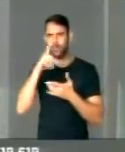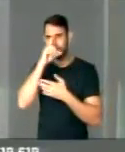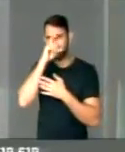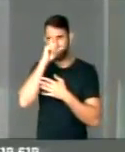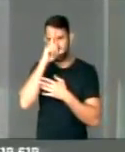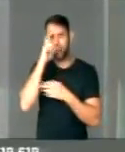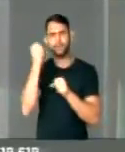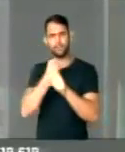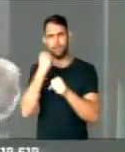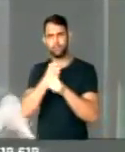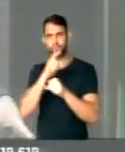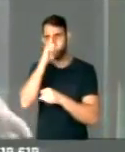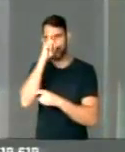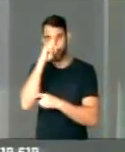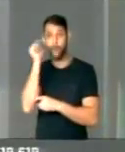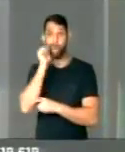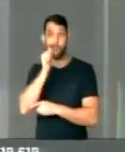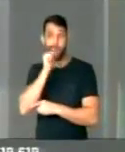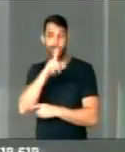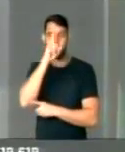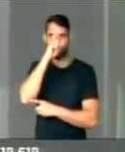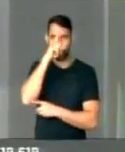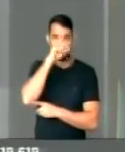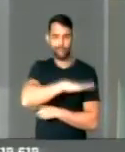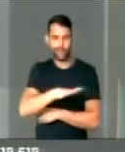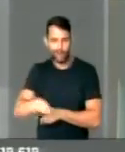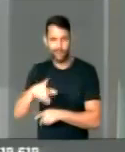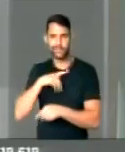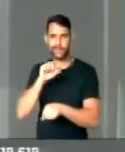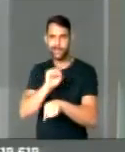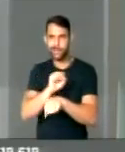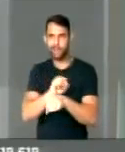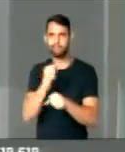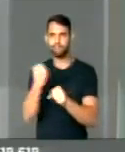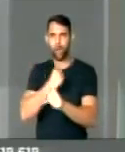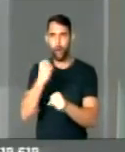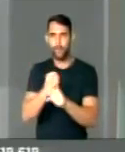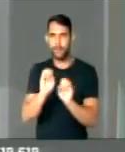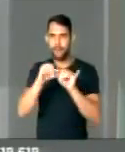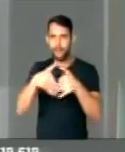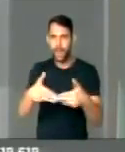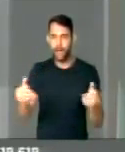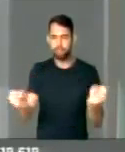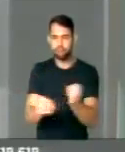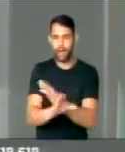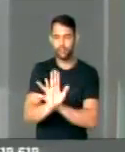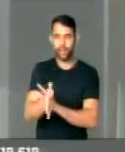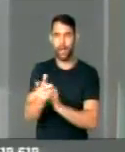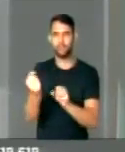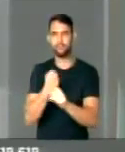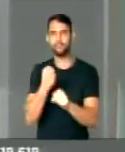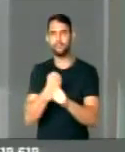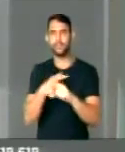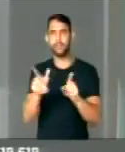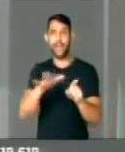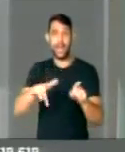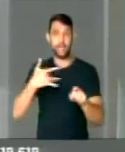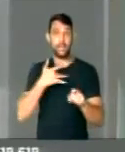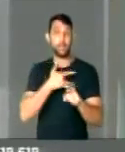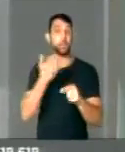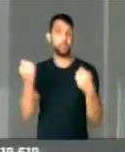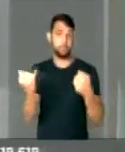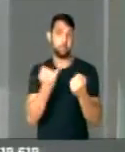Imperatriz, o Hospital da Mulher, o Hospital da Criança em São Luís, que está em fase final, em execução, e que, portanto, na saúde também merece